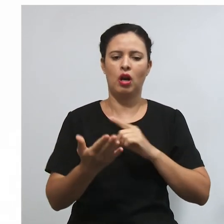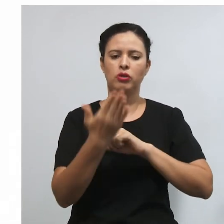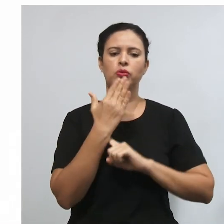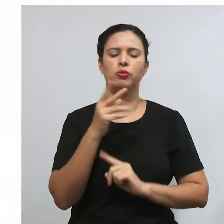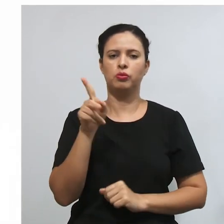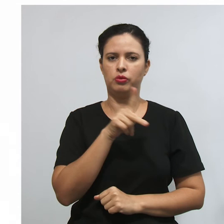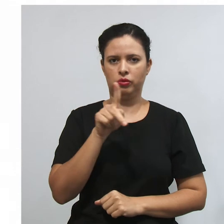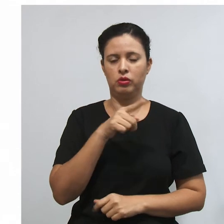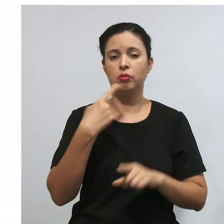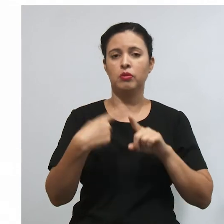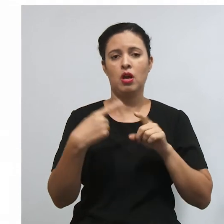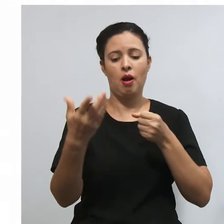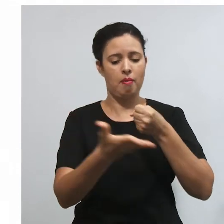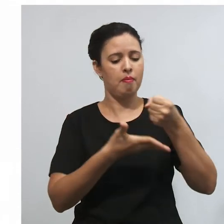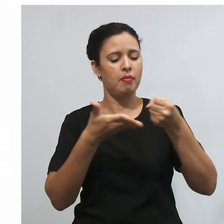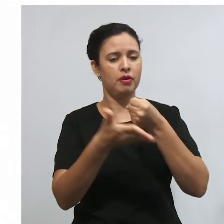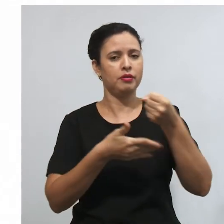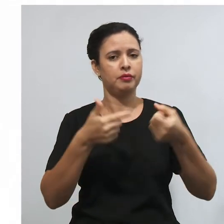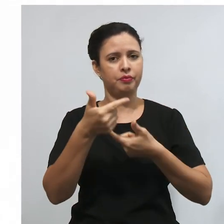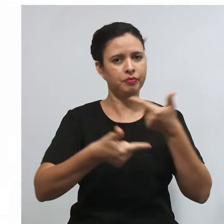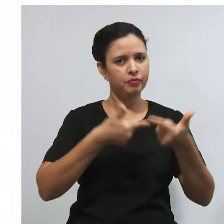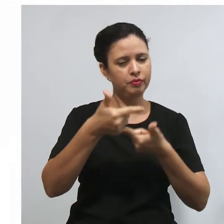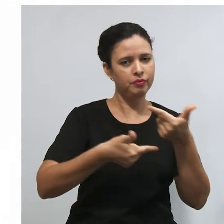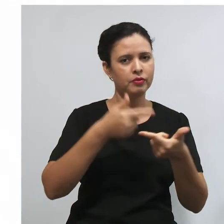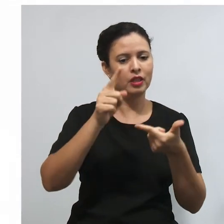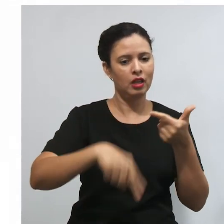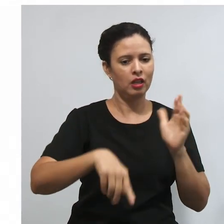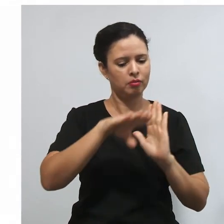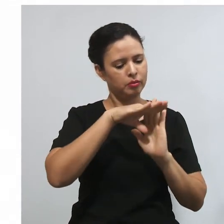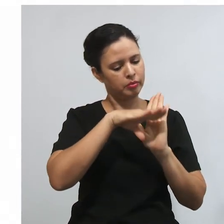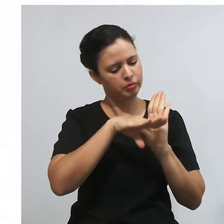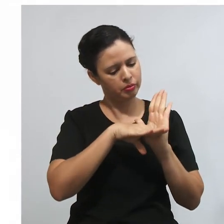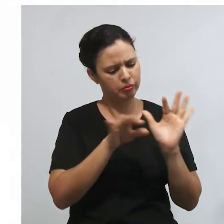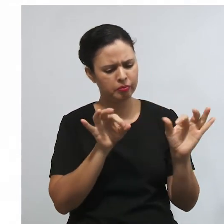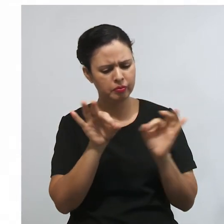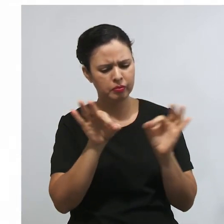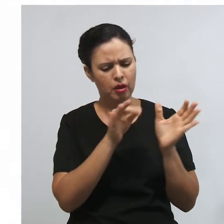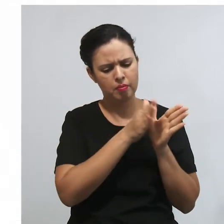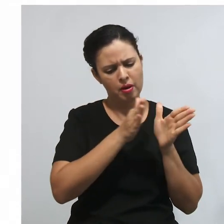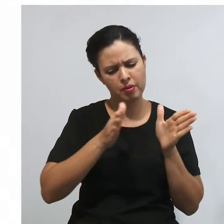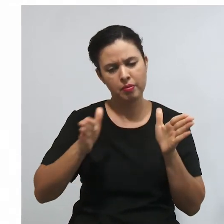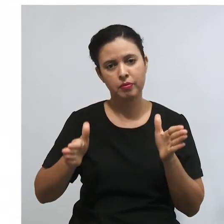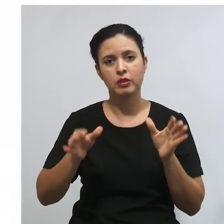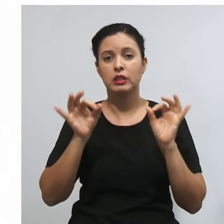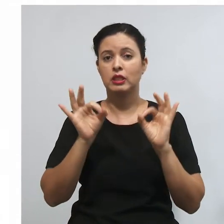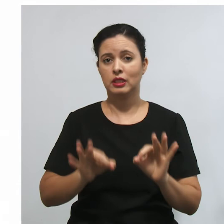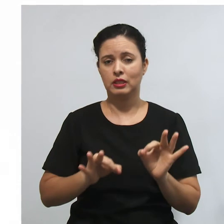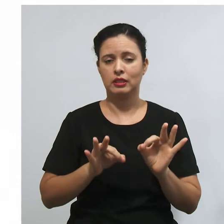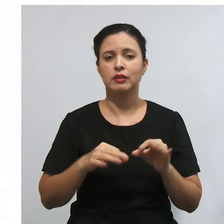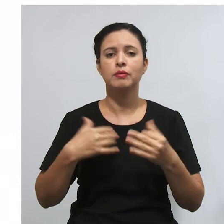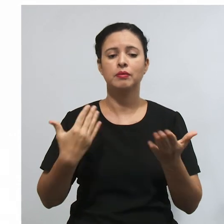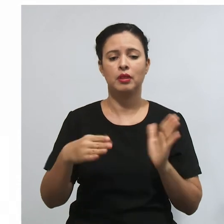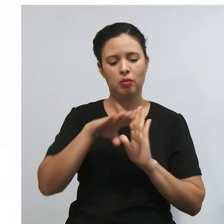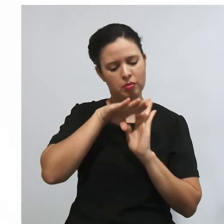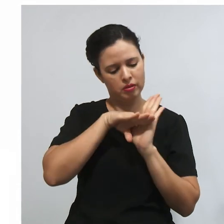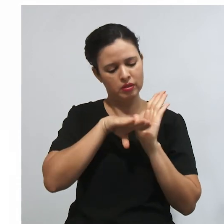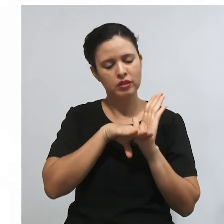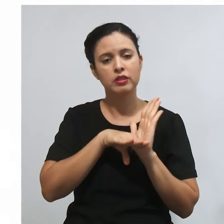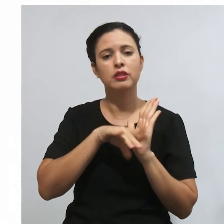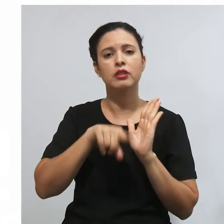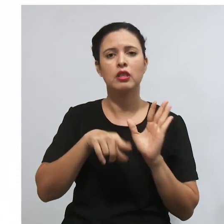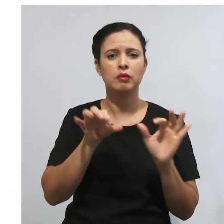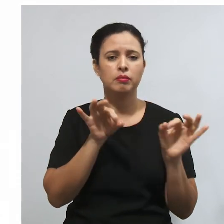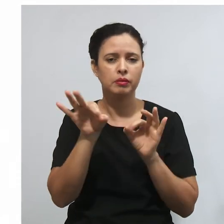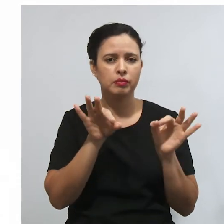a base da organização do trabalho pedagógico é o planejamento. Ou seja, esse planejamento é o momento